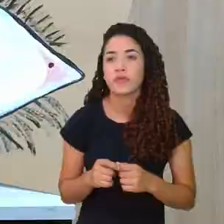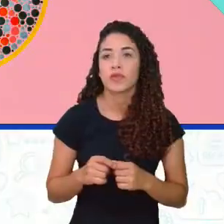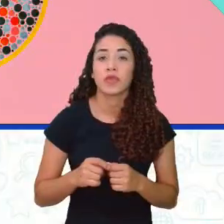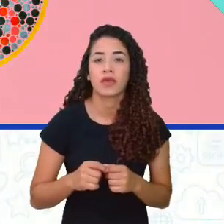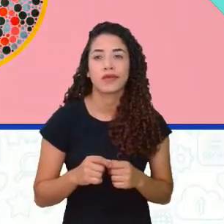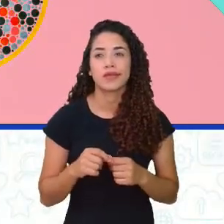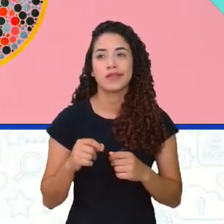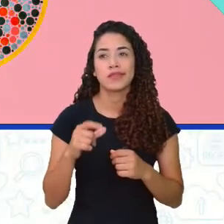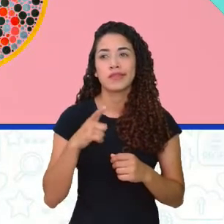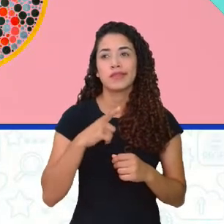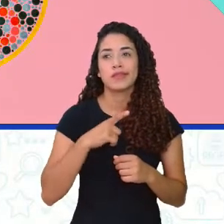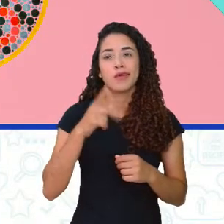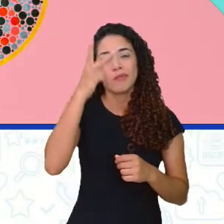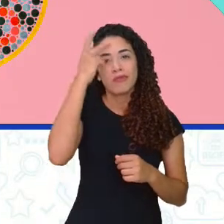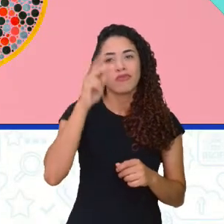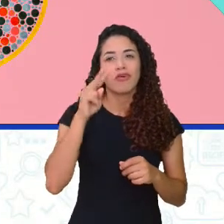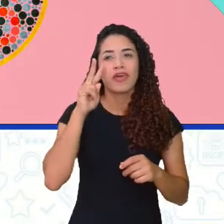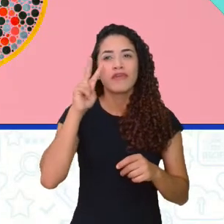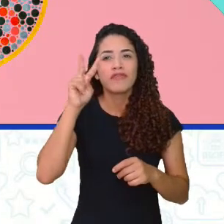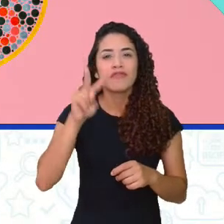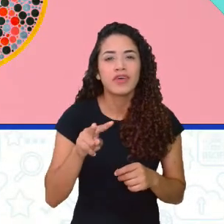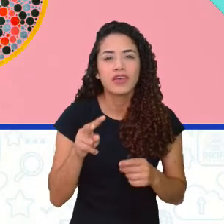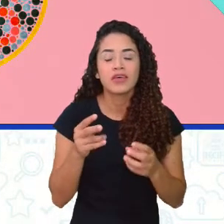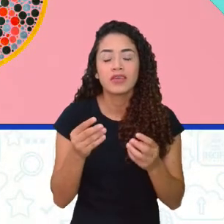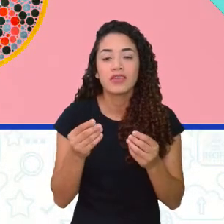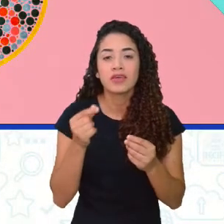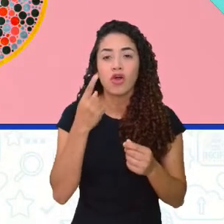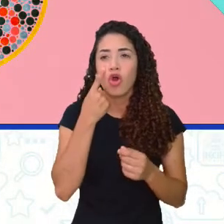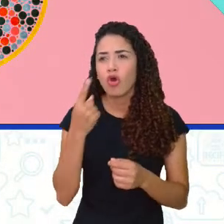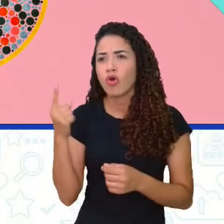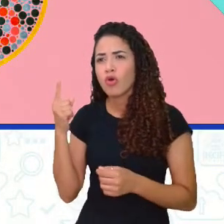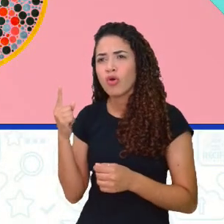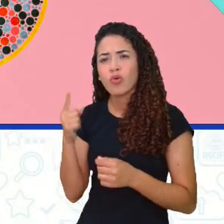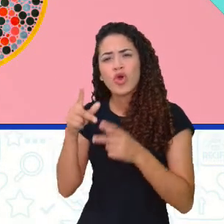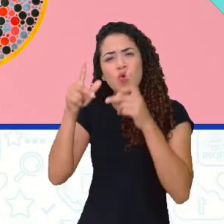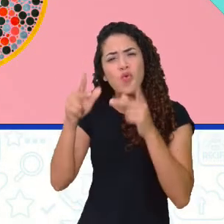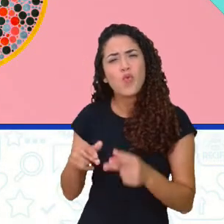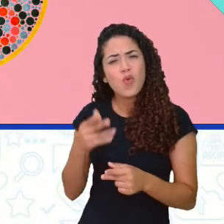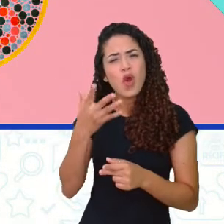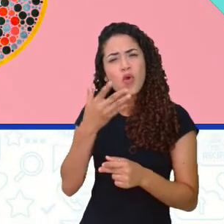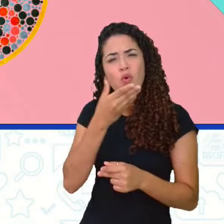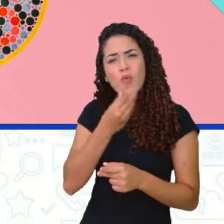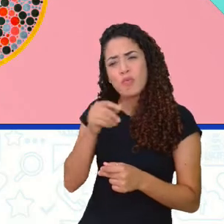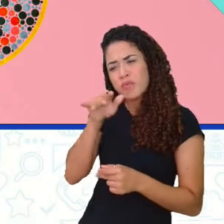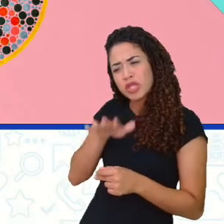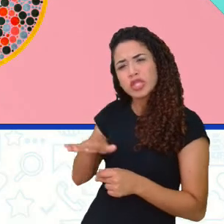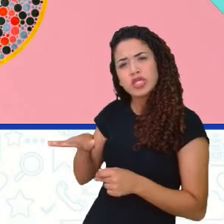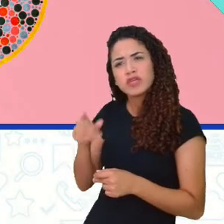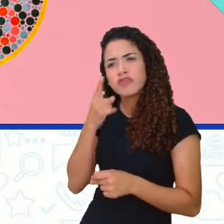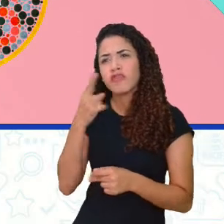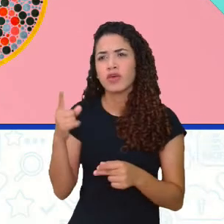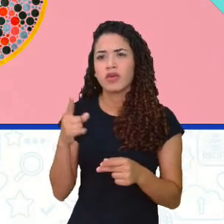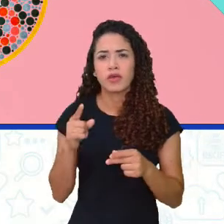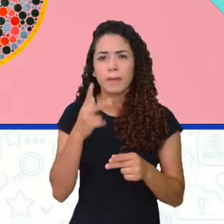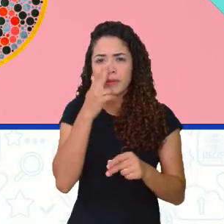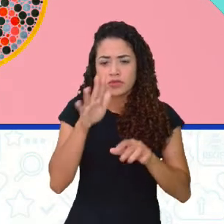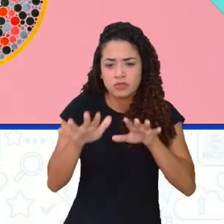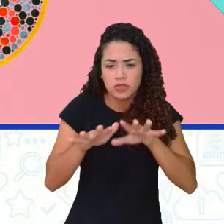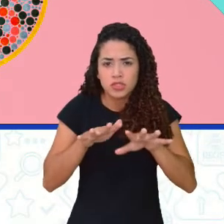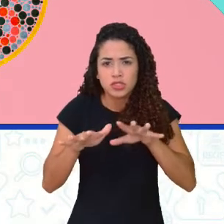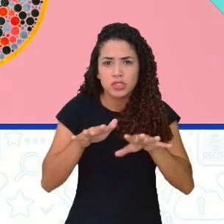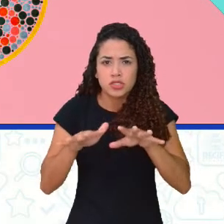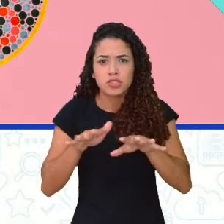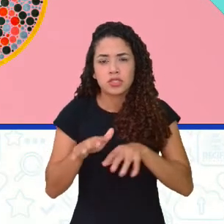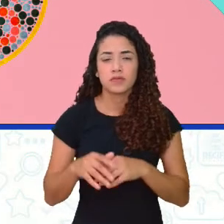pessoas que enxergam assim, ó, como se essa criança tivesse aí, ó, né, em câmera lenta se mexendo. E aí